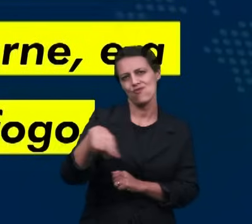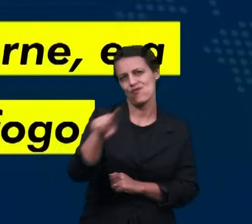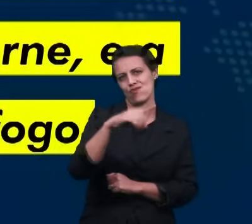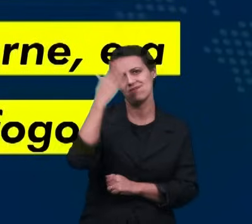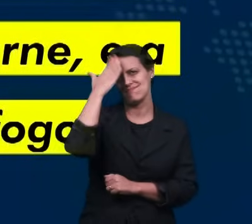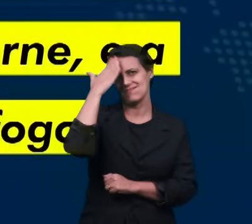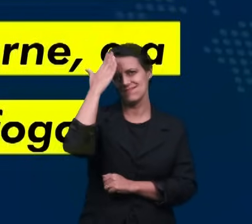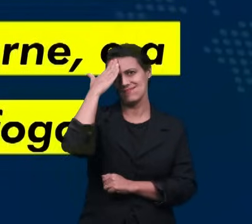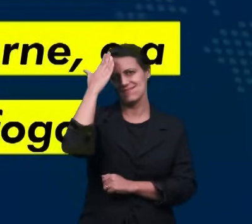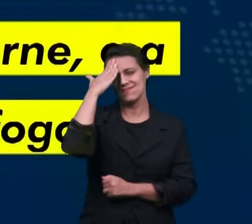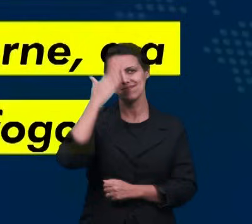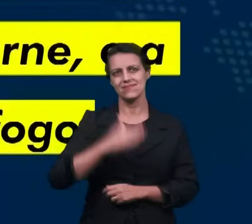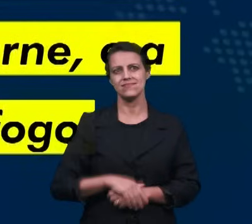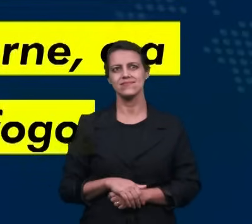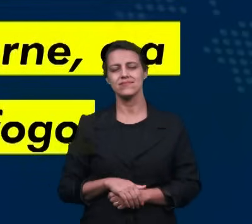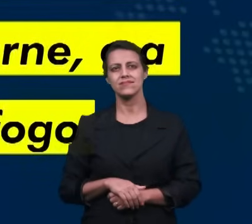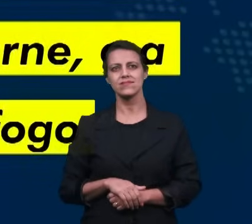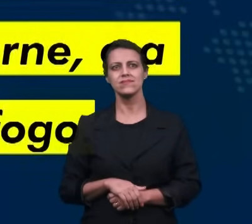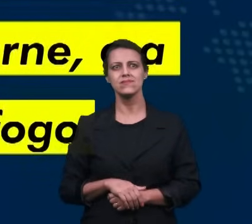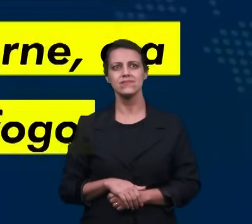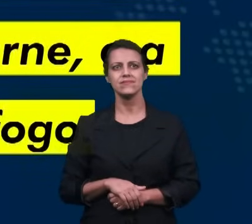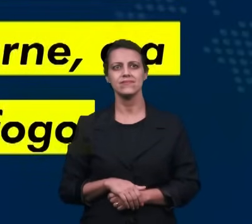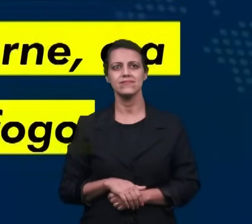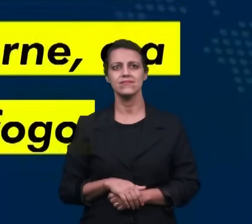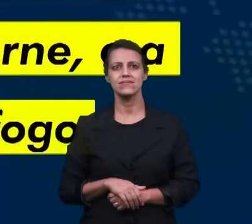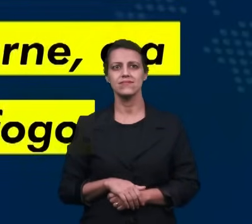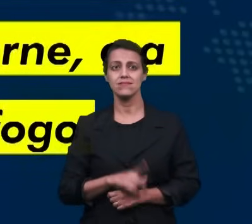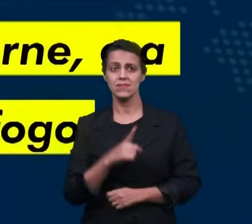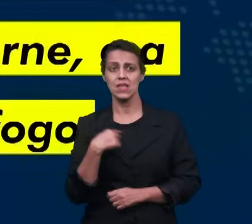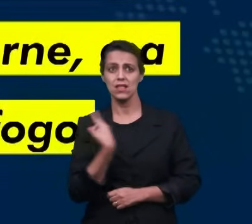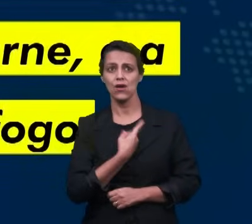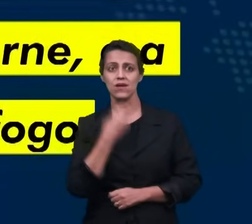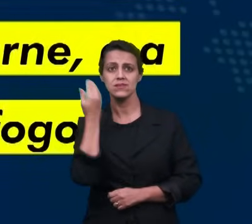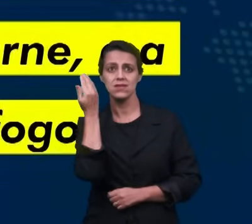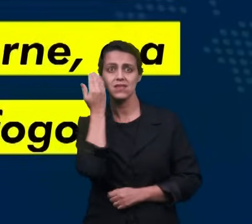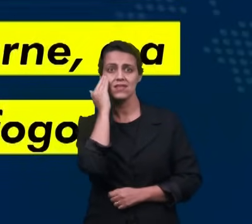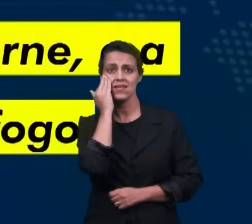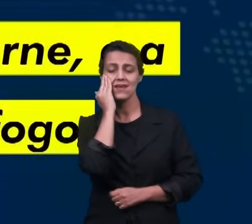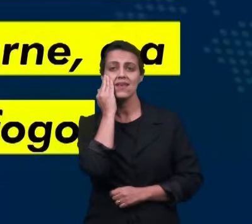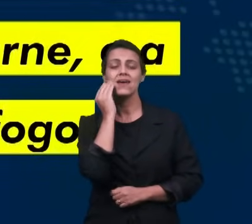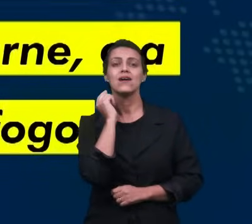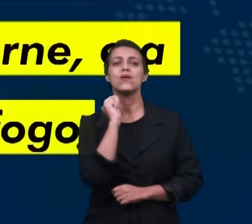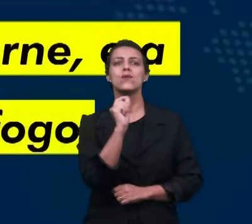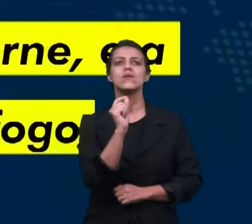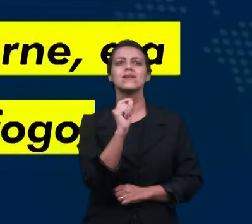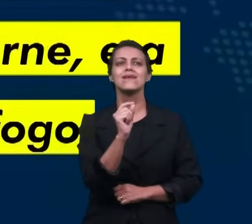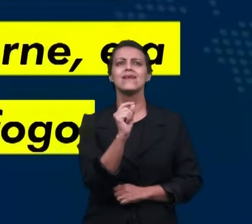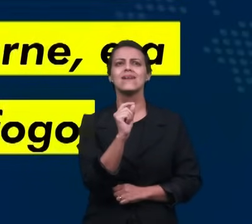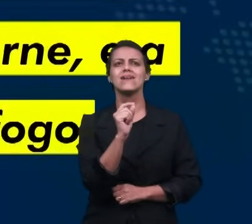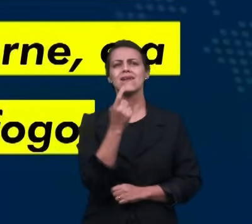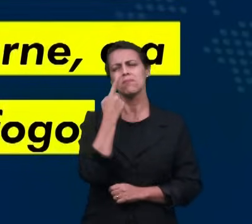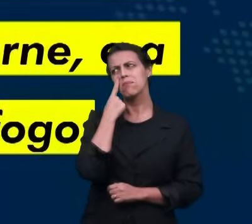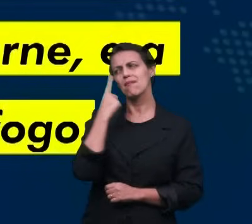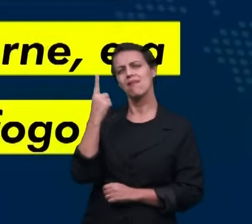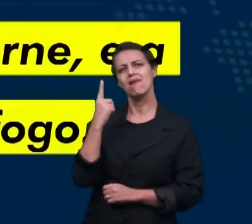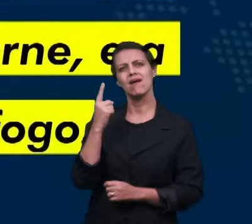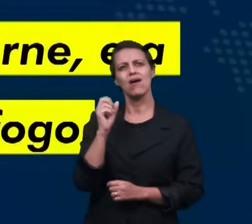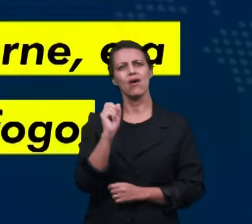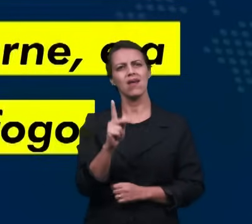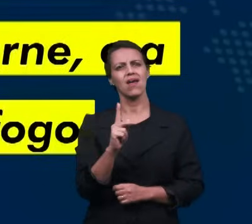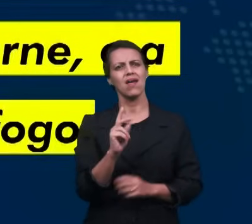nós entendemos é que nós não vamos entender que está tudo bem em cima